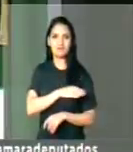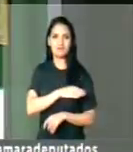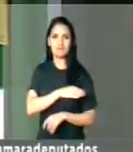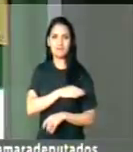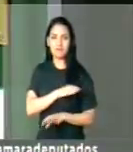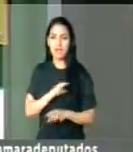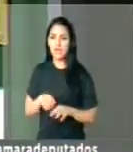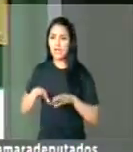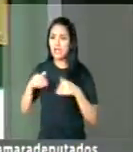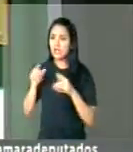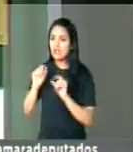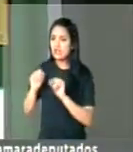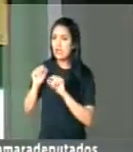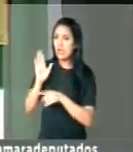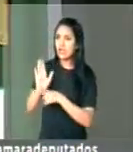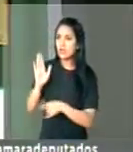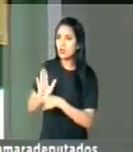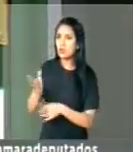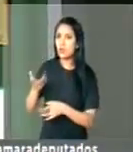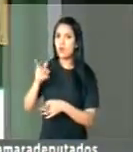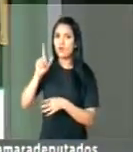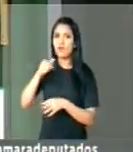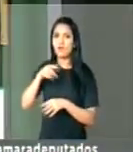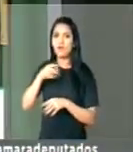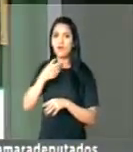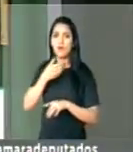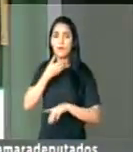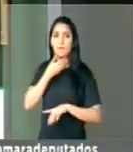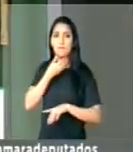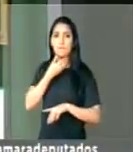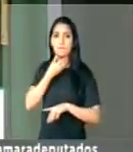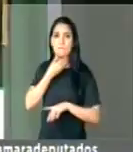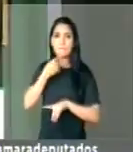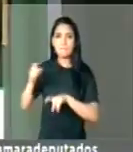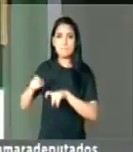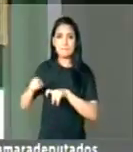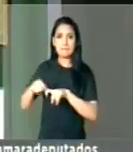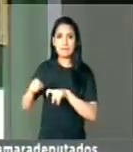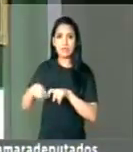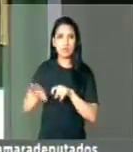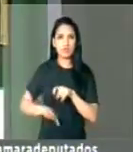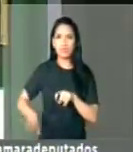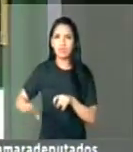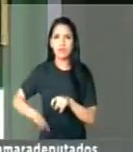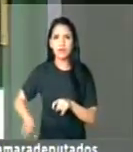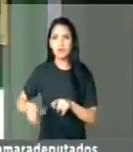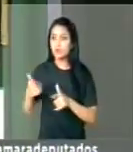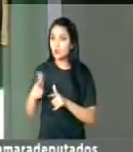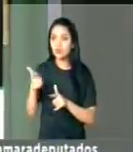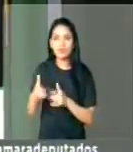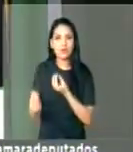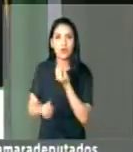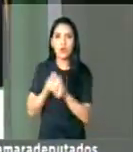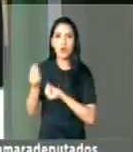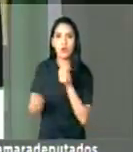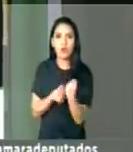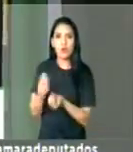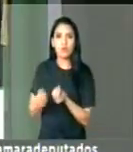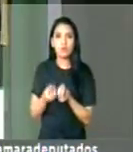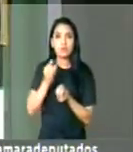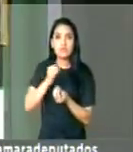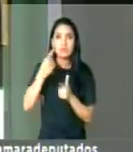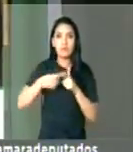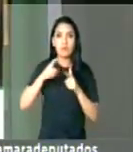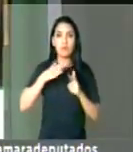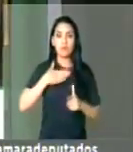marcador de pressão soltava, não tinha nenhuma estrutura para um paciente coronariano. Eu quero dizer aqui que, como